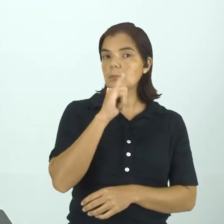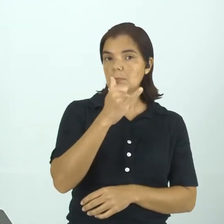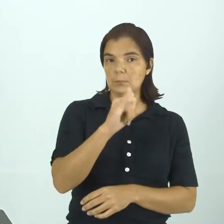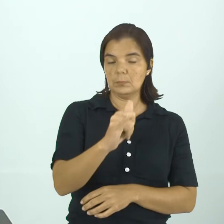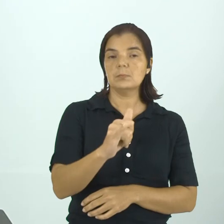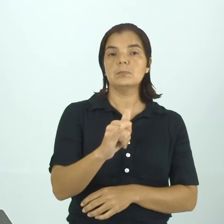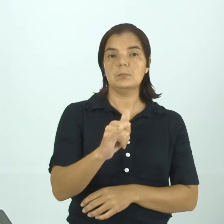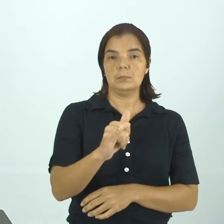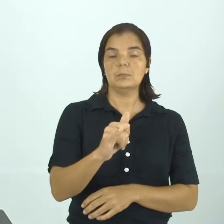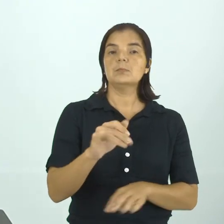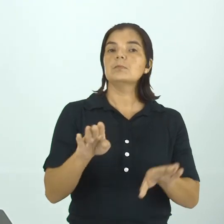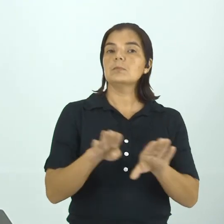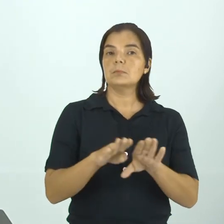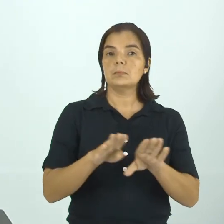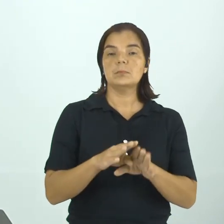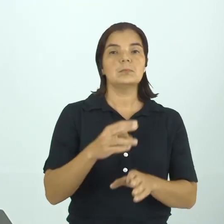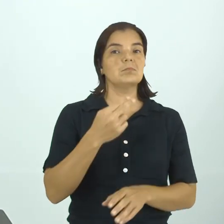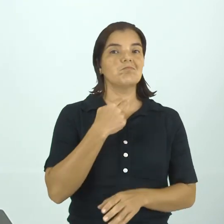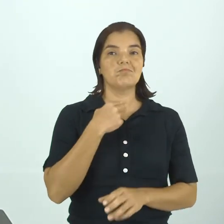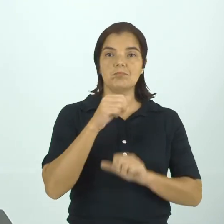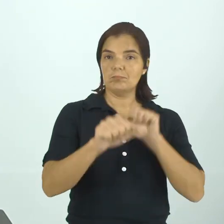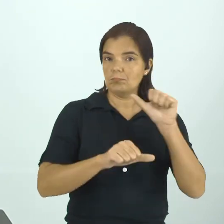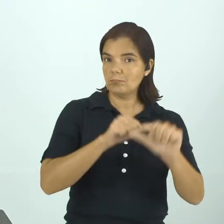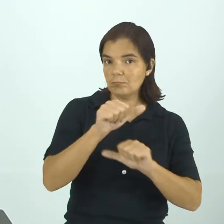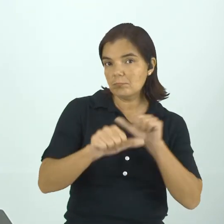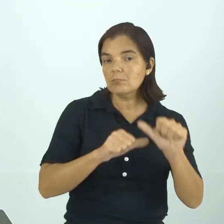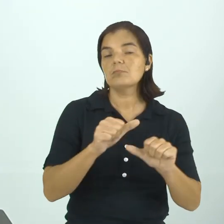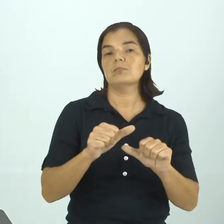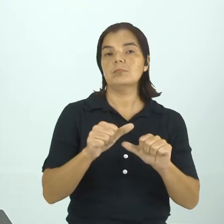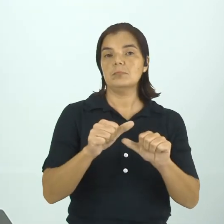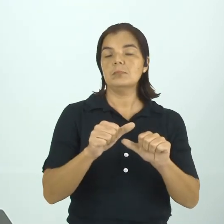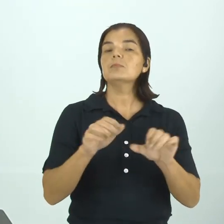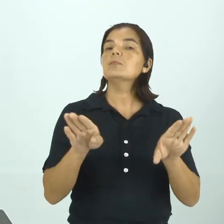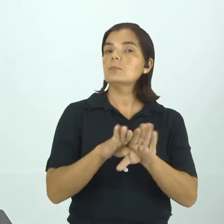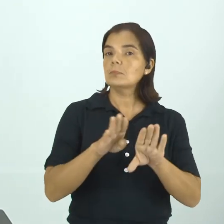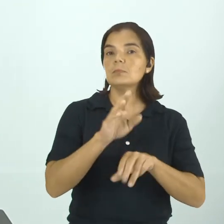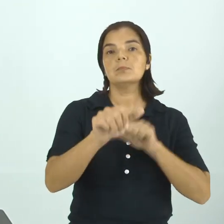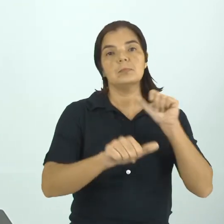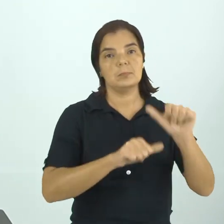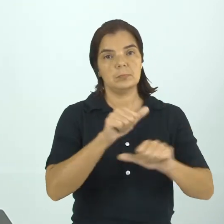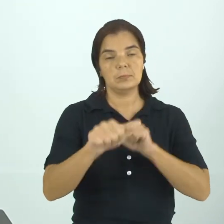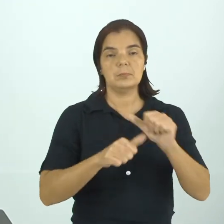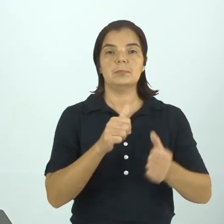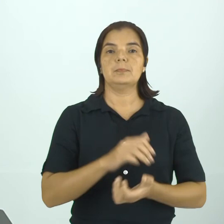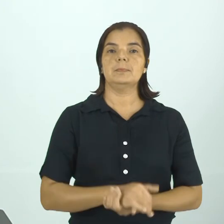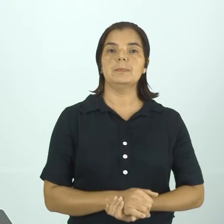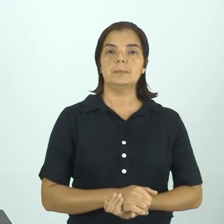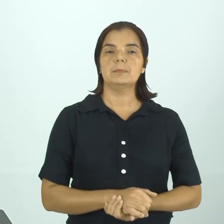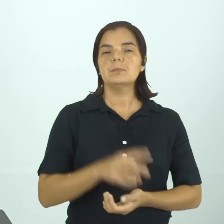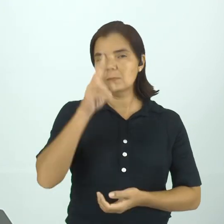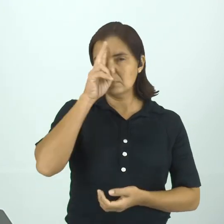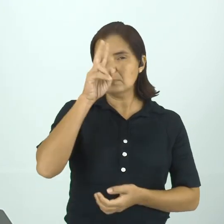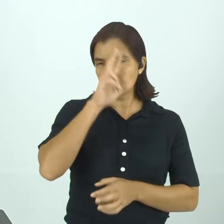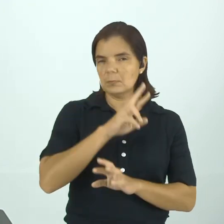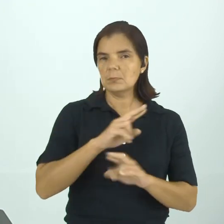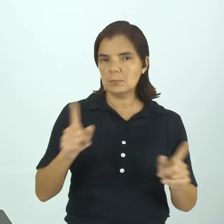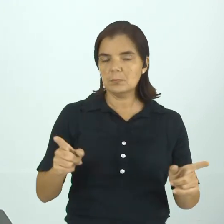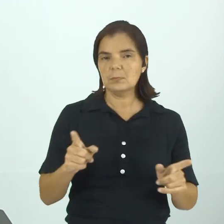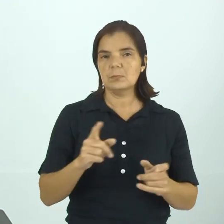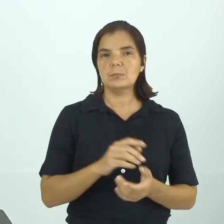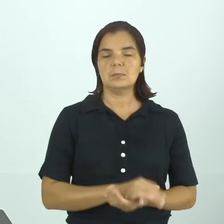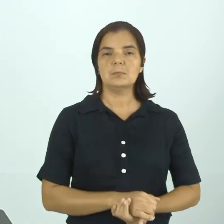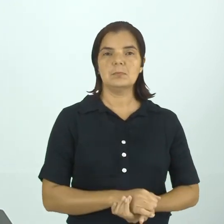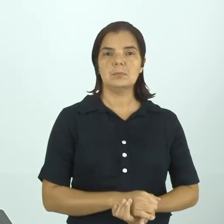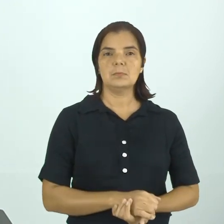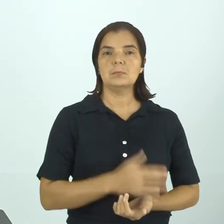energias, as fontes de energias, elas podem ser renováveis e não renováveis. Você lembra a diferença das energias,